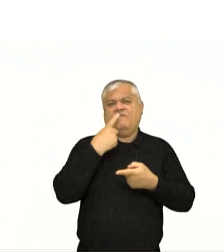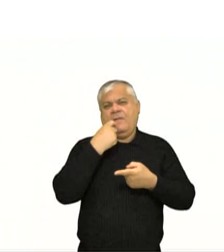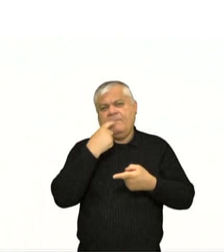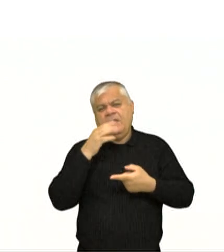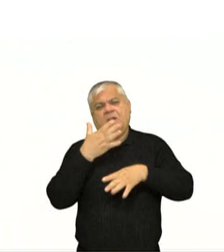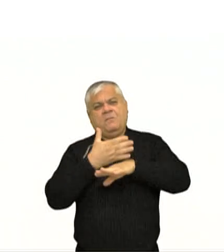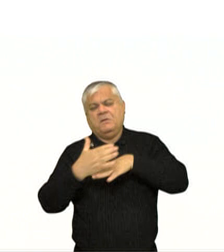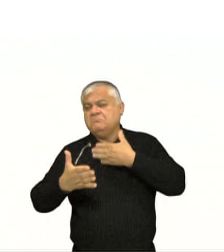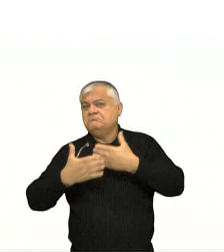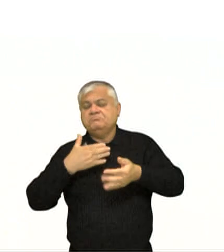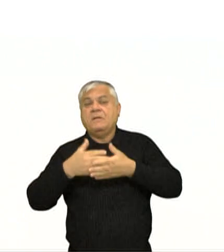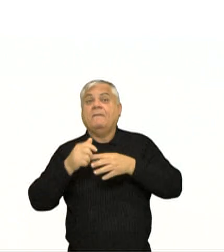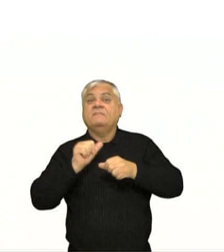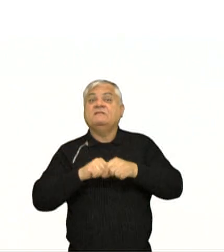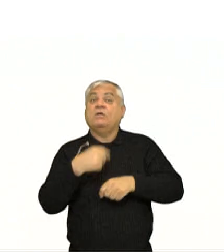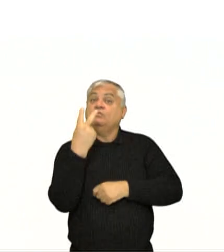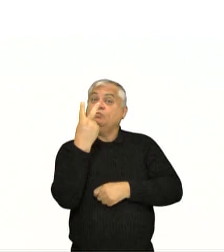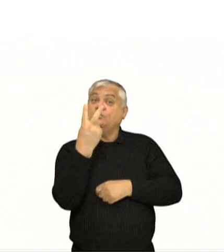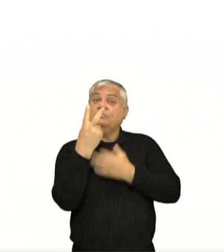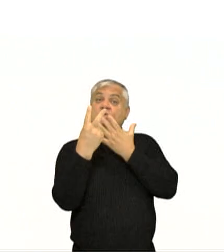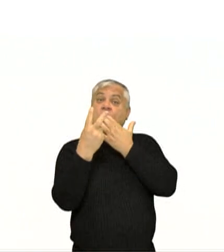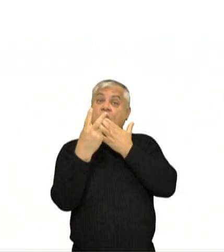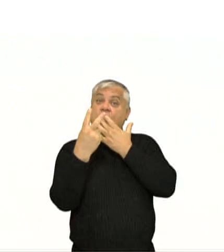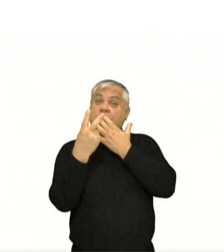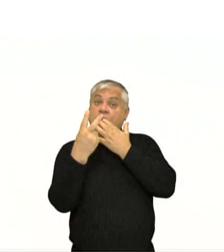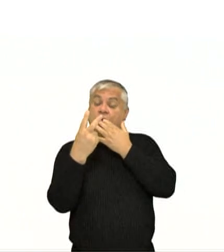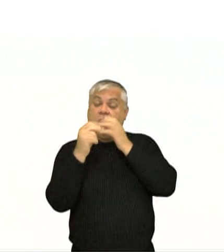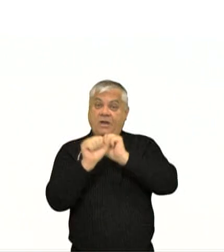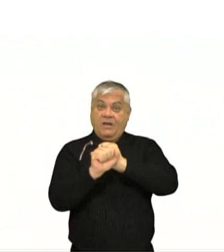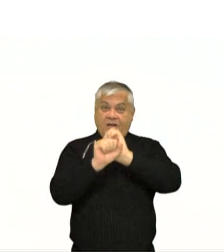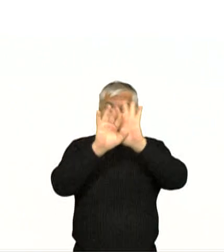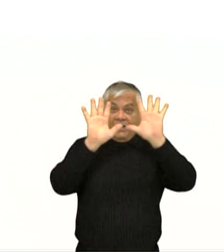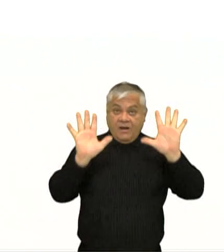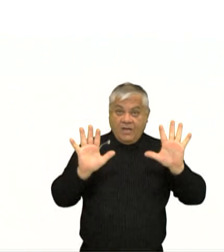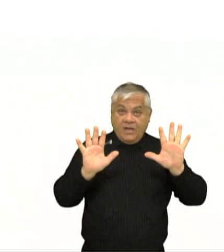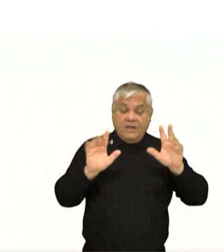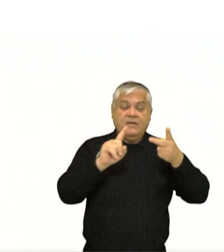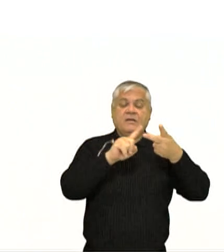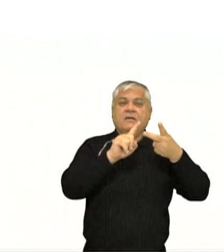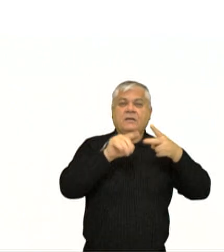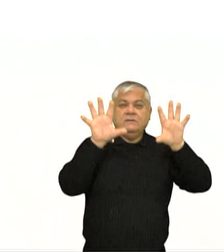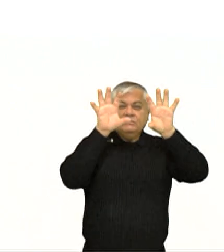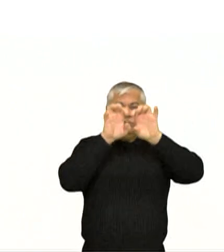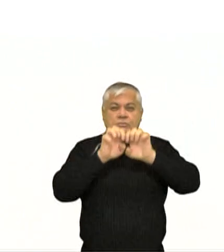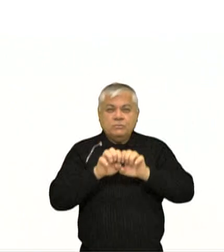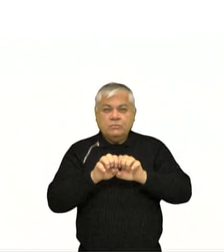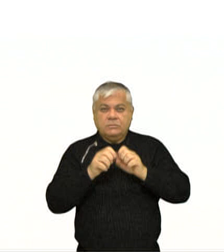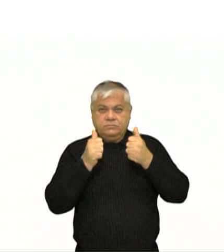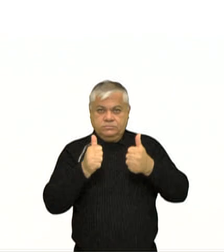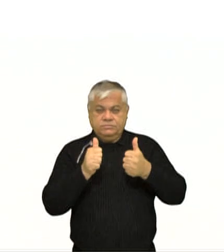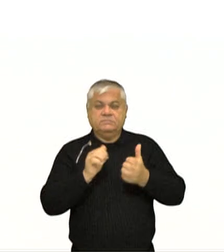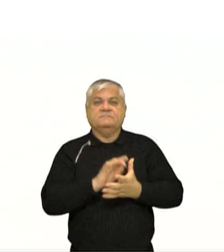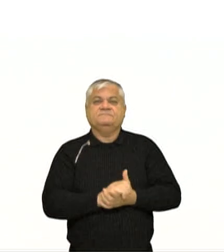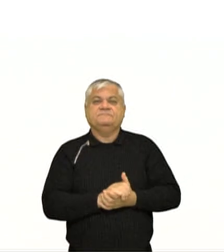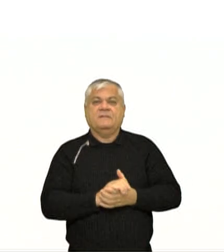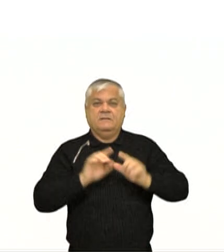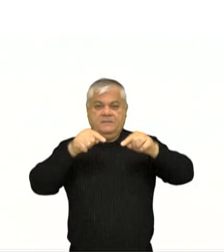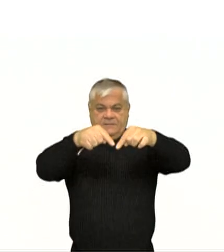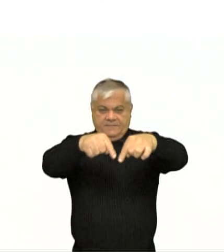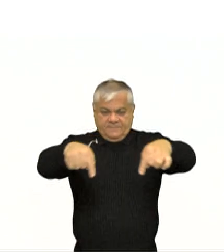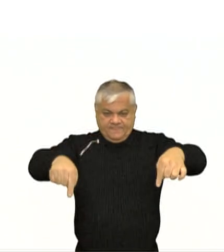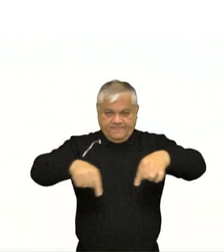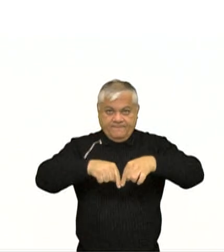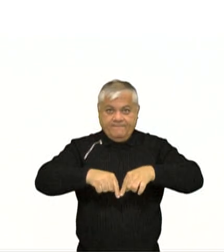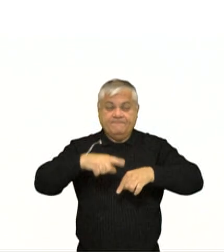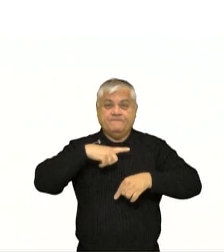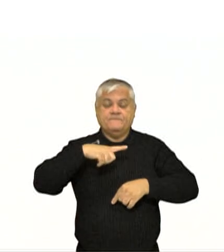uma alternância de casas mais claras e casas mais escuras, ok? O tabuleiro é colocado de